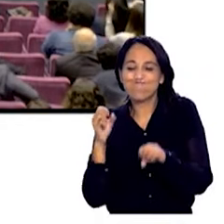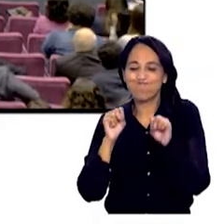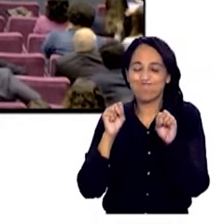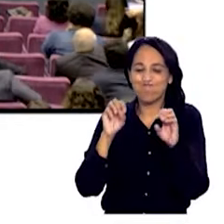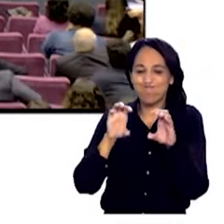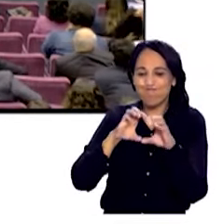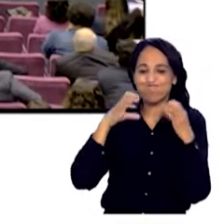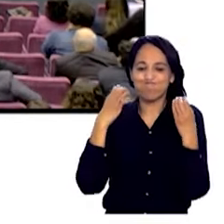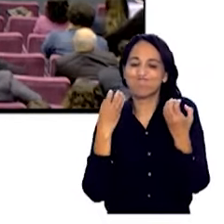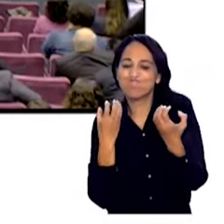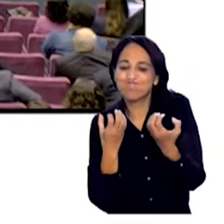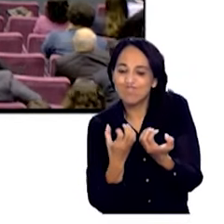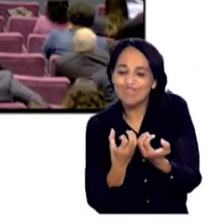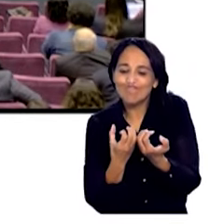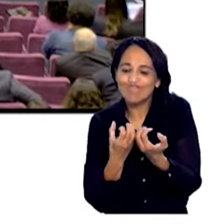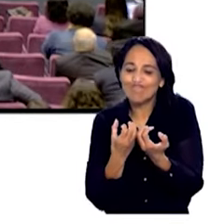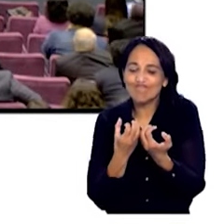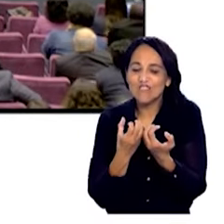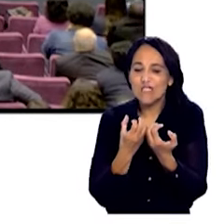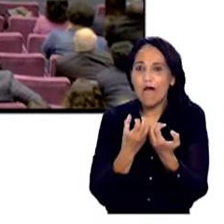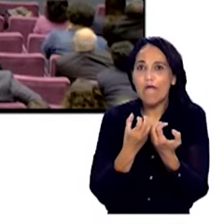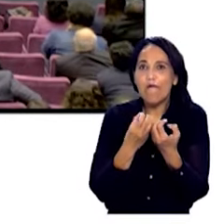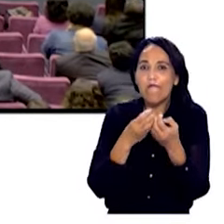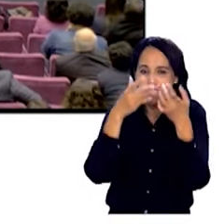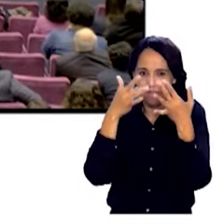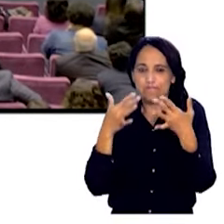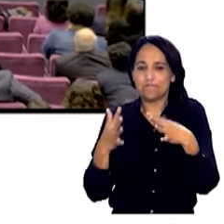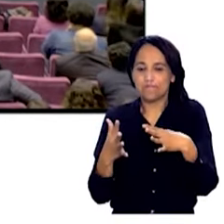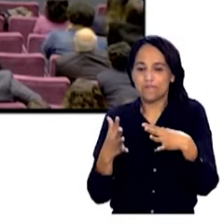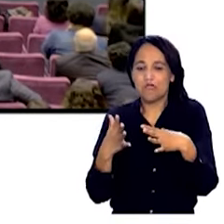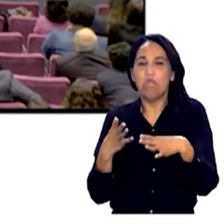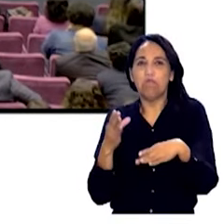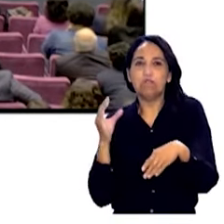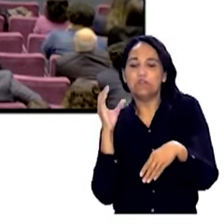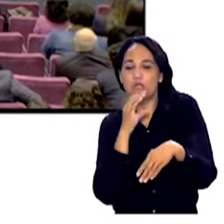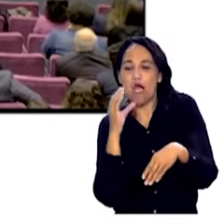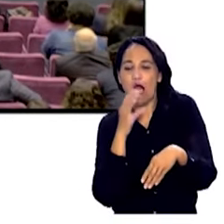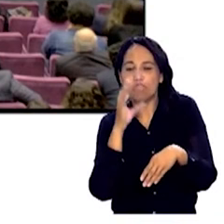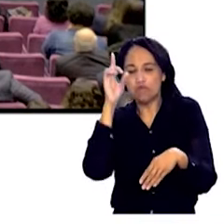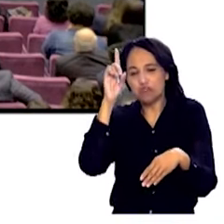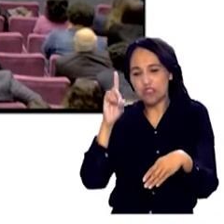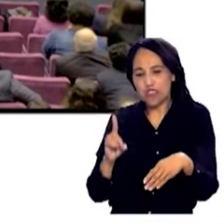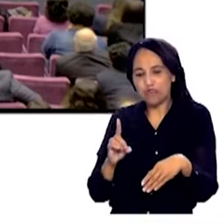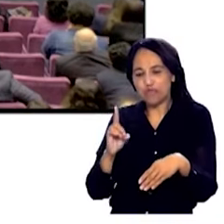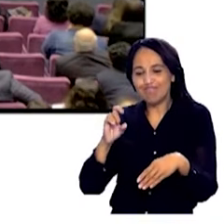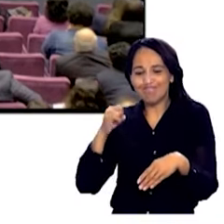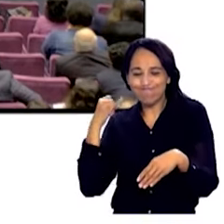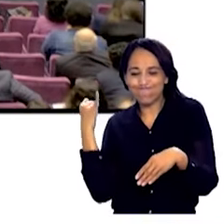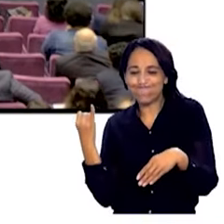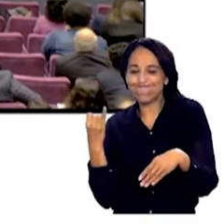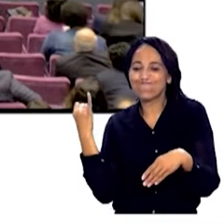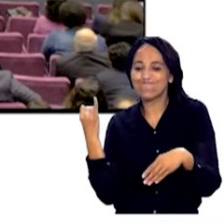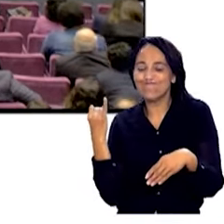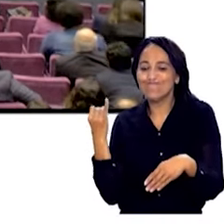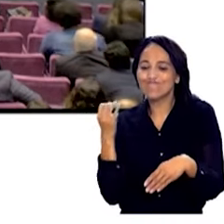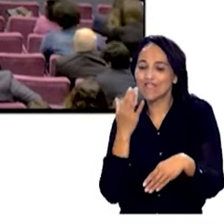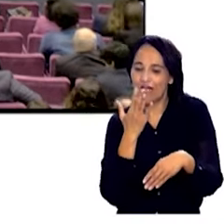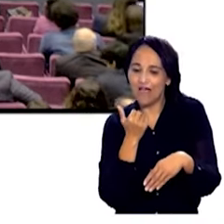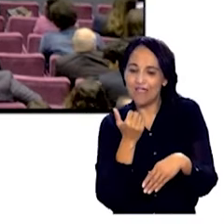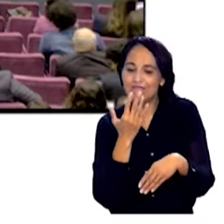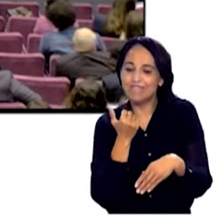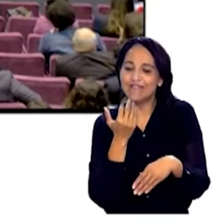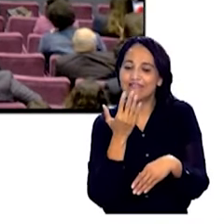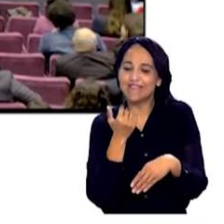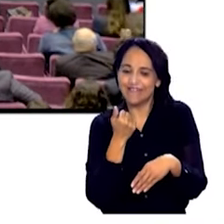evento quero dizer que eu vou ser breve em nome do direito fundamental a alimentação